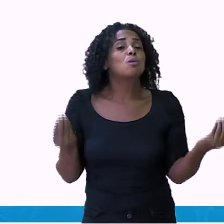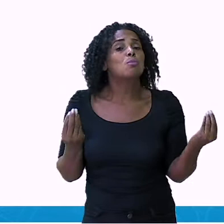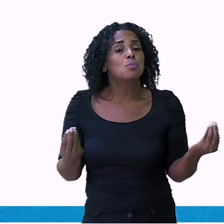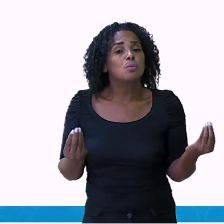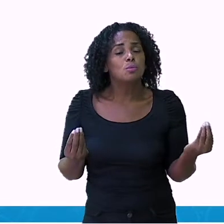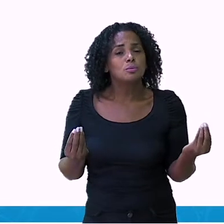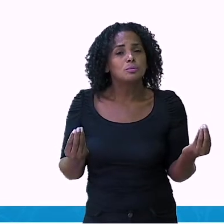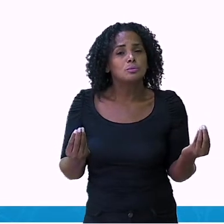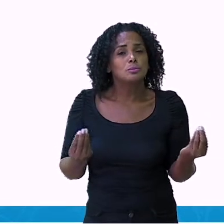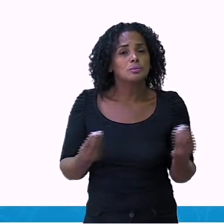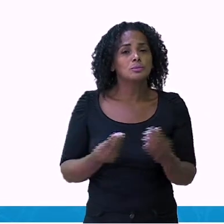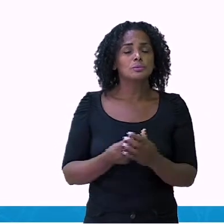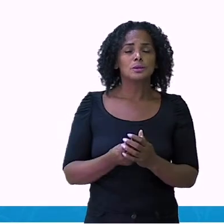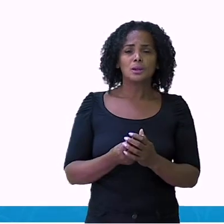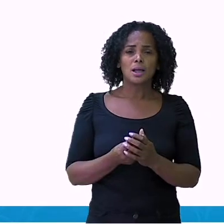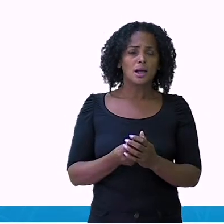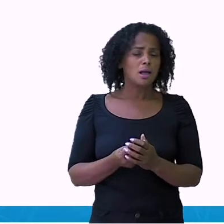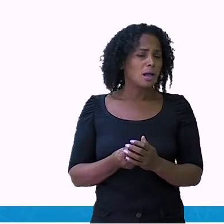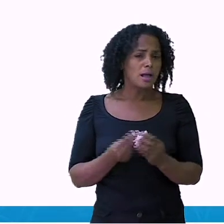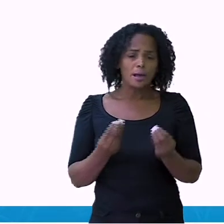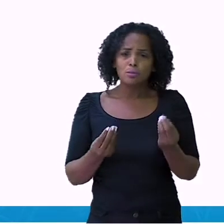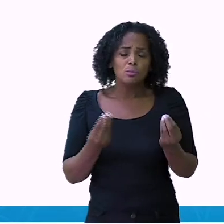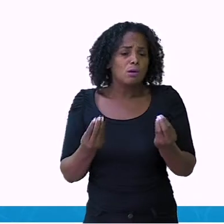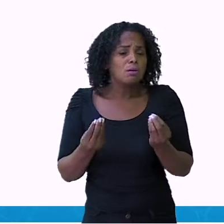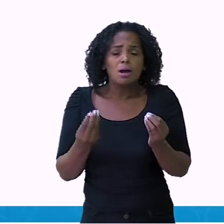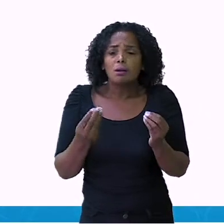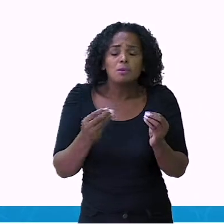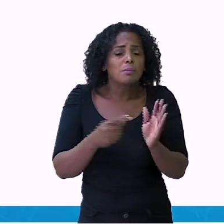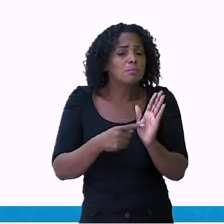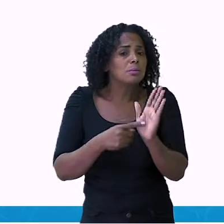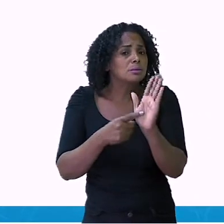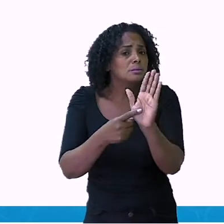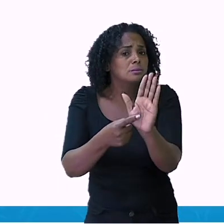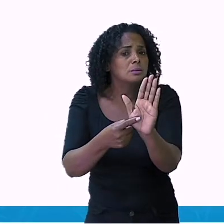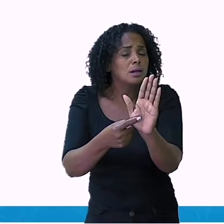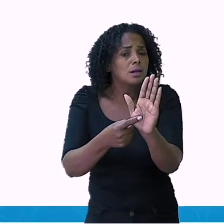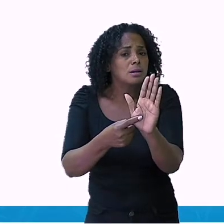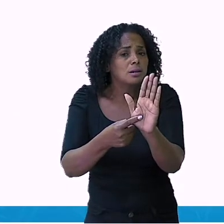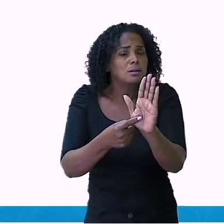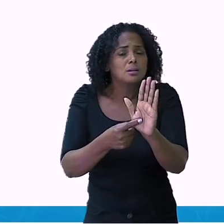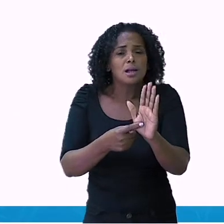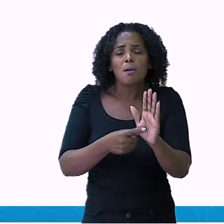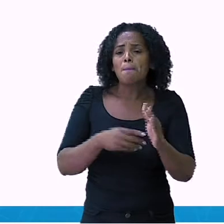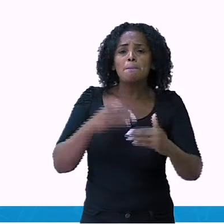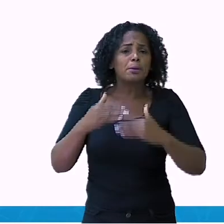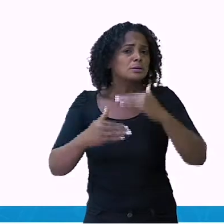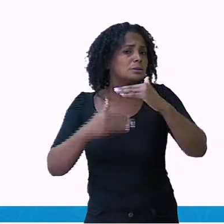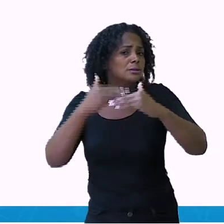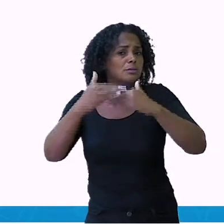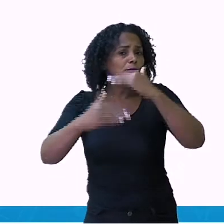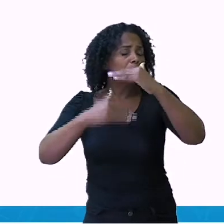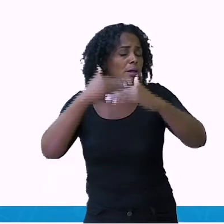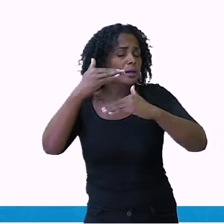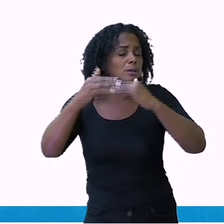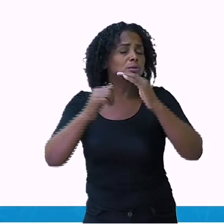de aprofundamento internacional da integração, olha só,